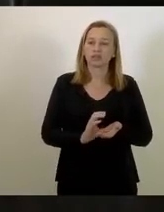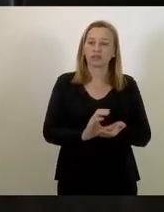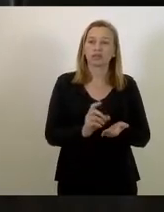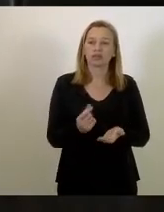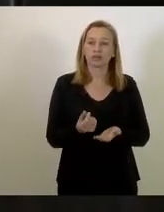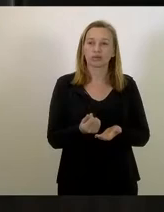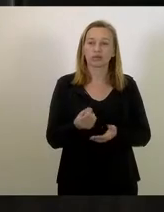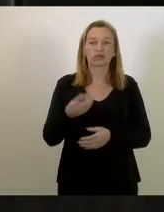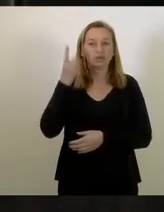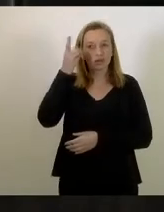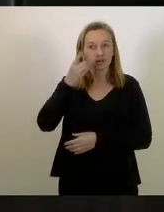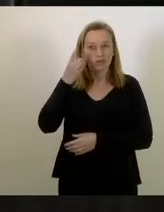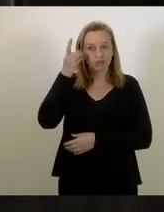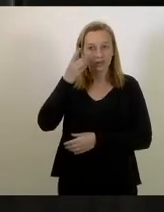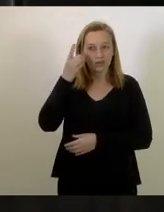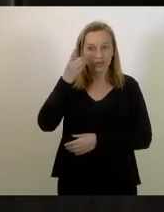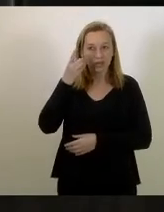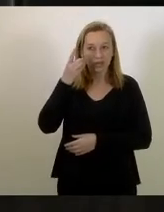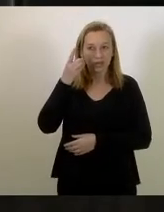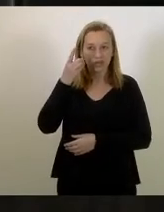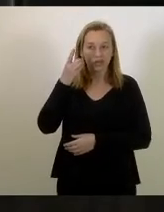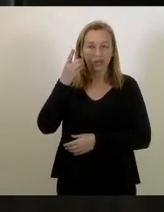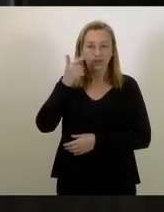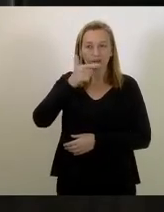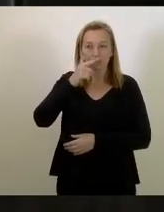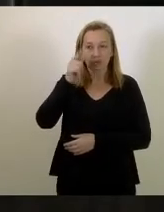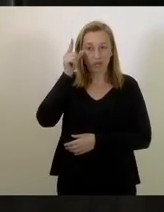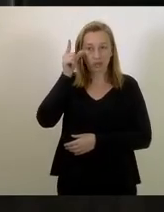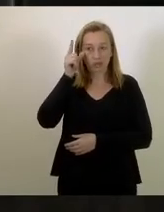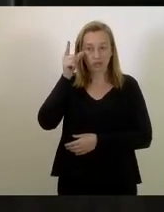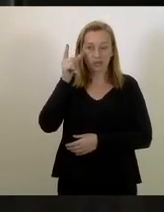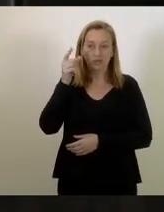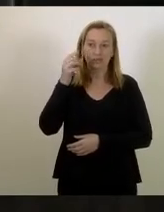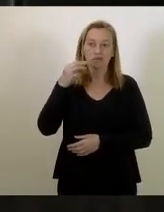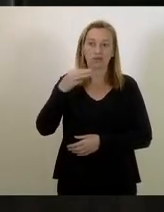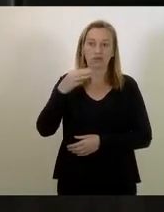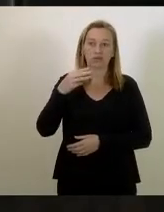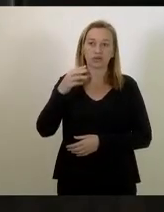deputado Gustavo Schmidt deputado Valdeque Carneiro